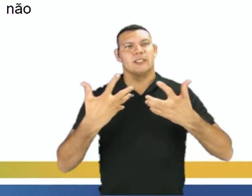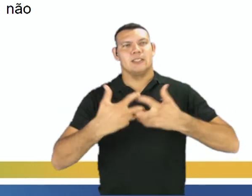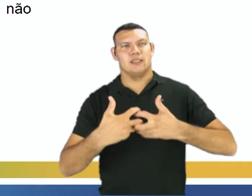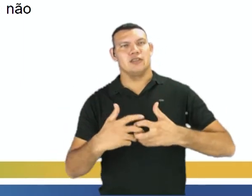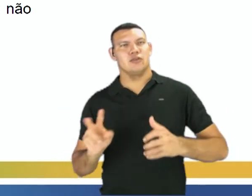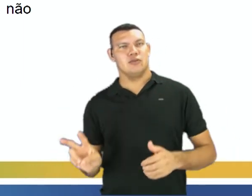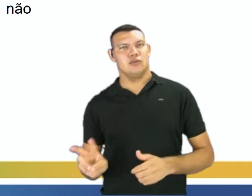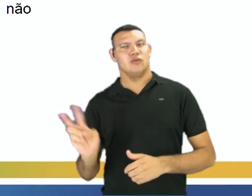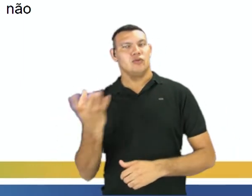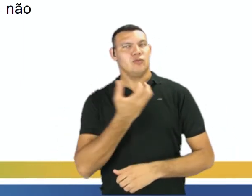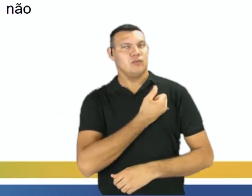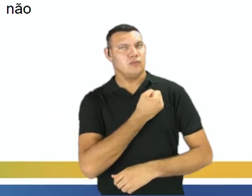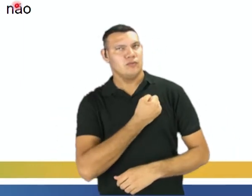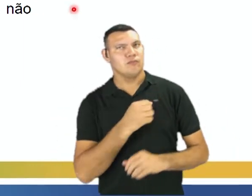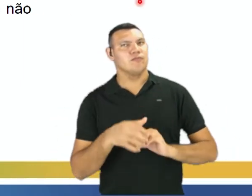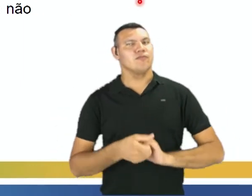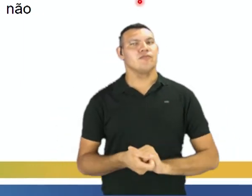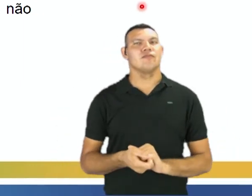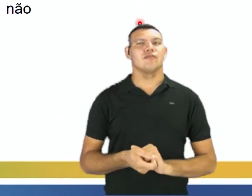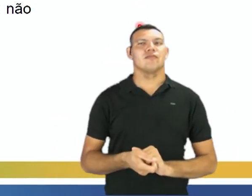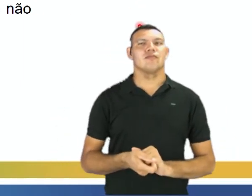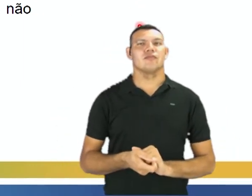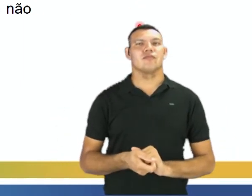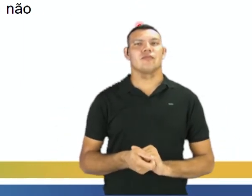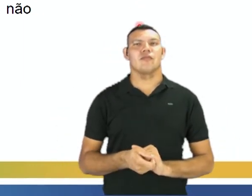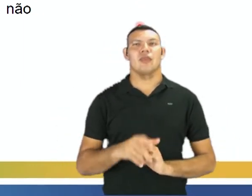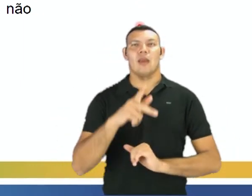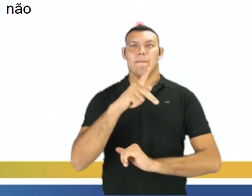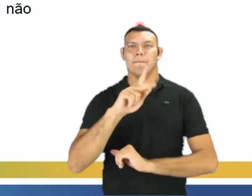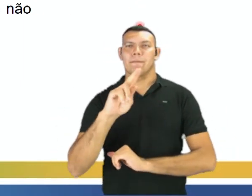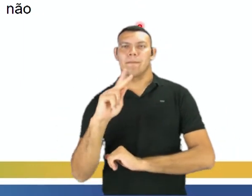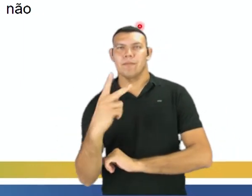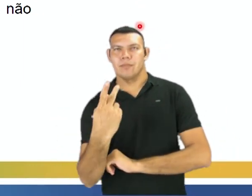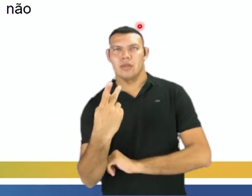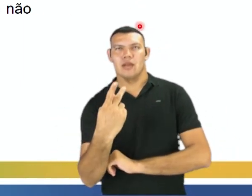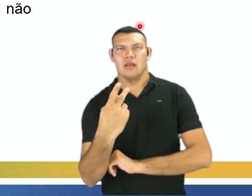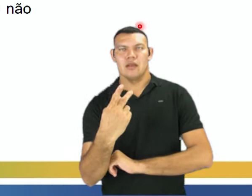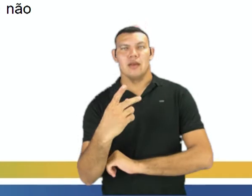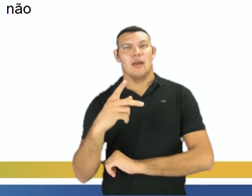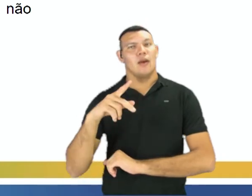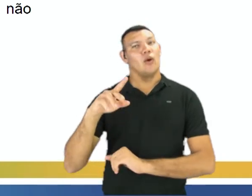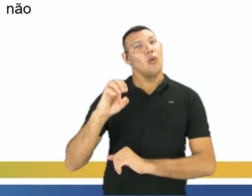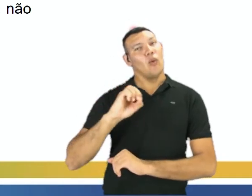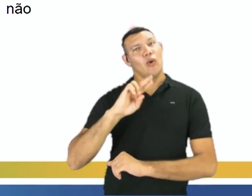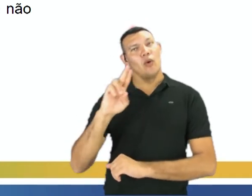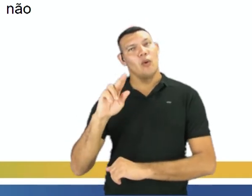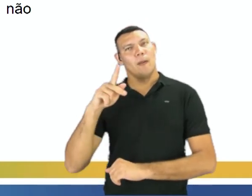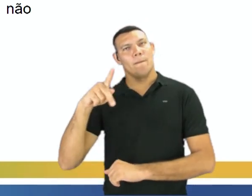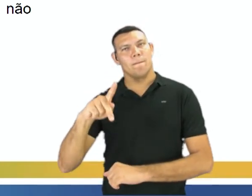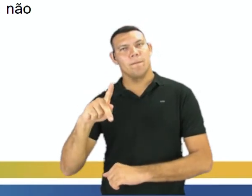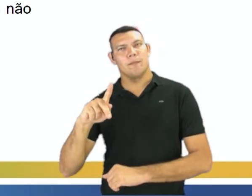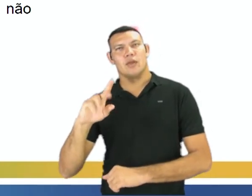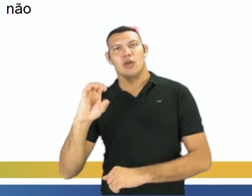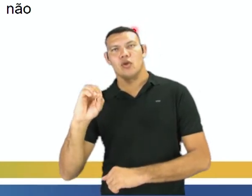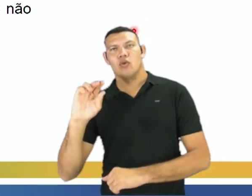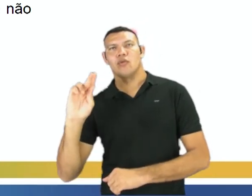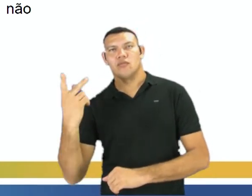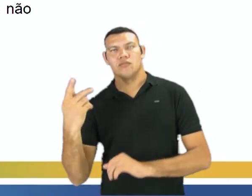Kw e, consequentemente, quando a gente trabalhar o pH e o pOH dos equilíbrios